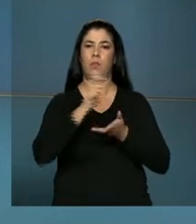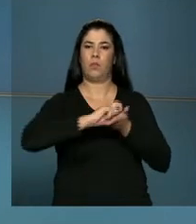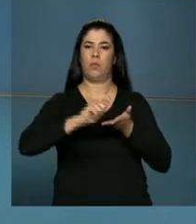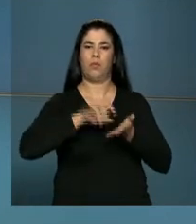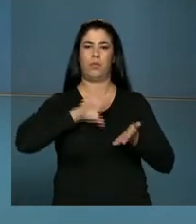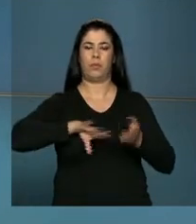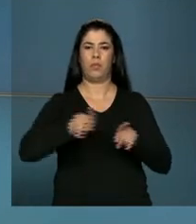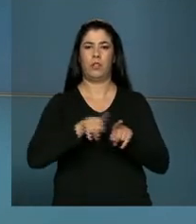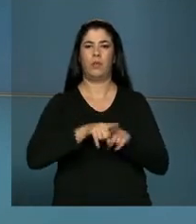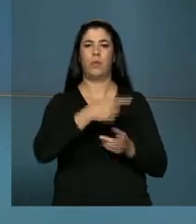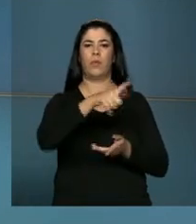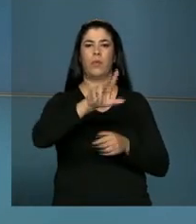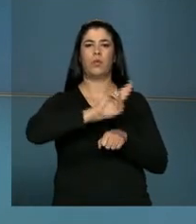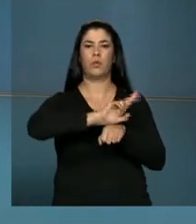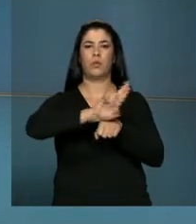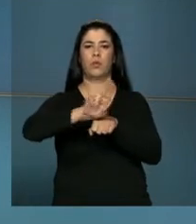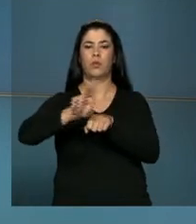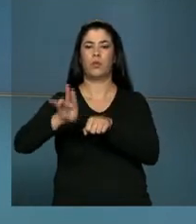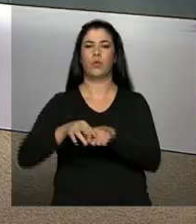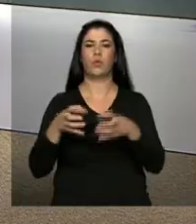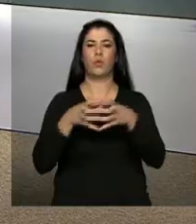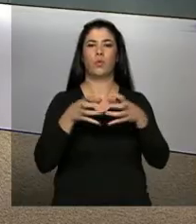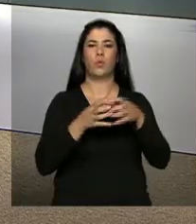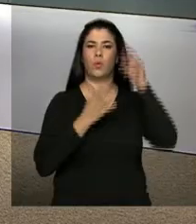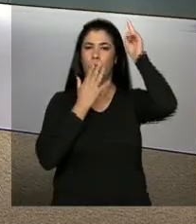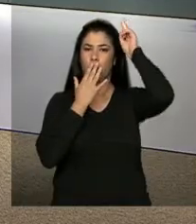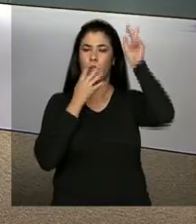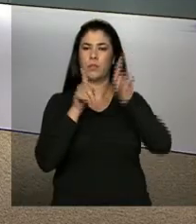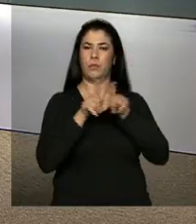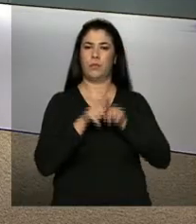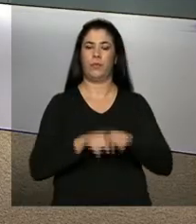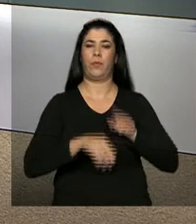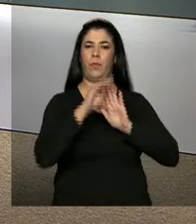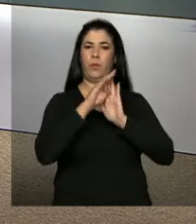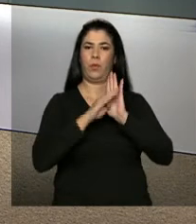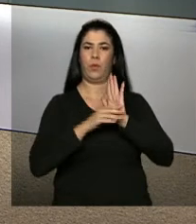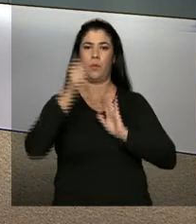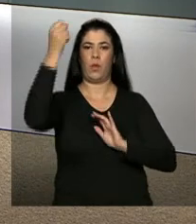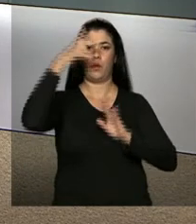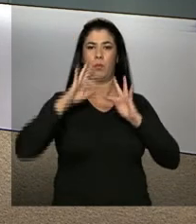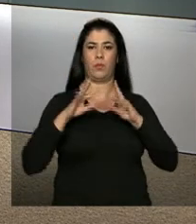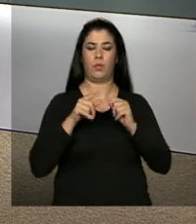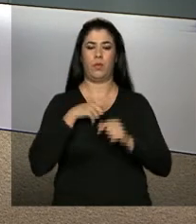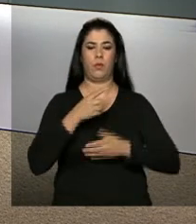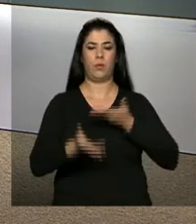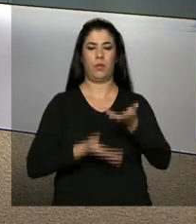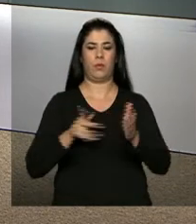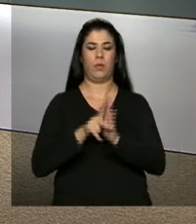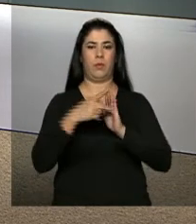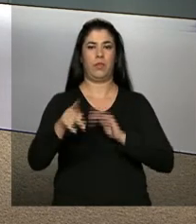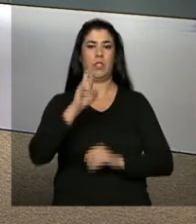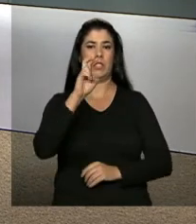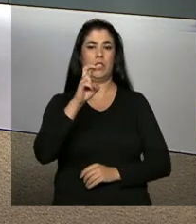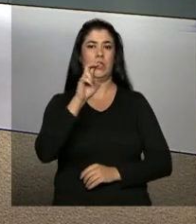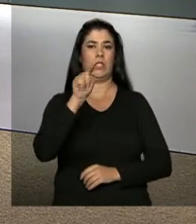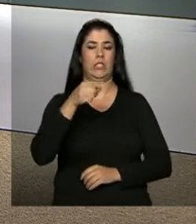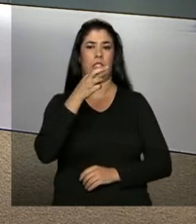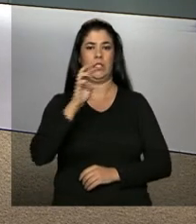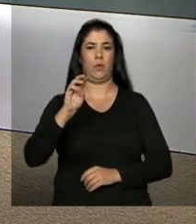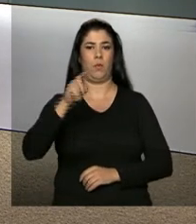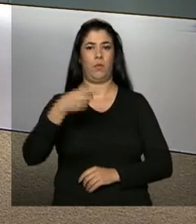português e idiomas de cinco etnias o programa Luz Para Todos já atendeu cerca de 35 mil famílias